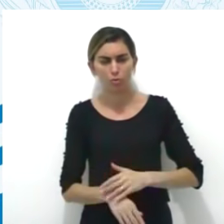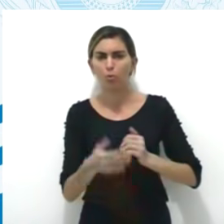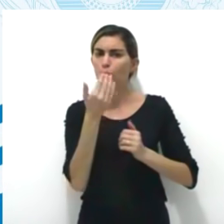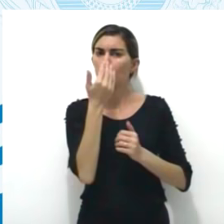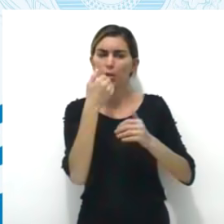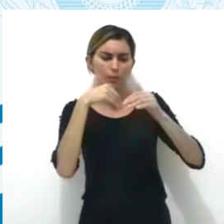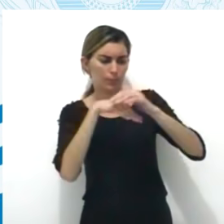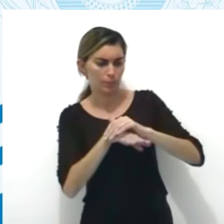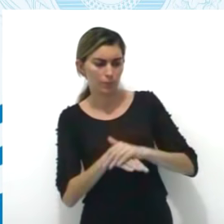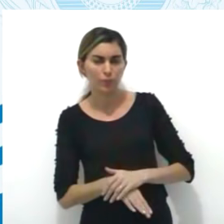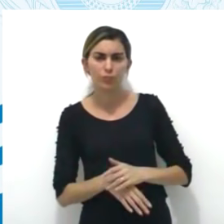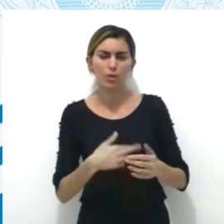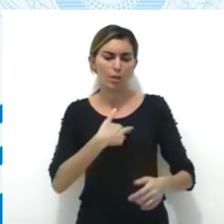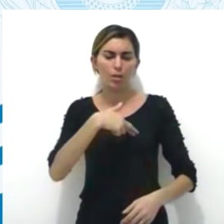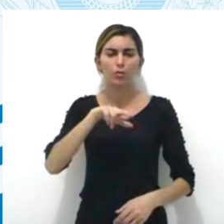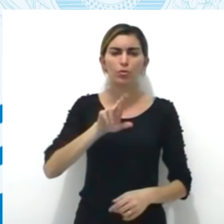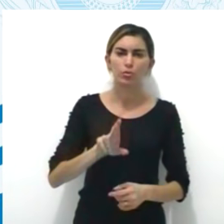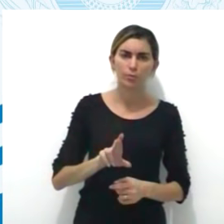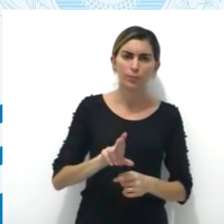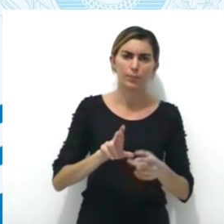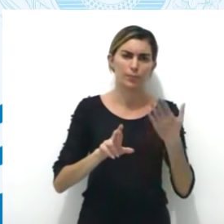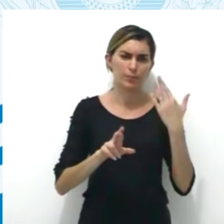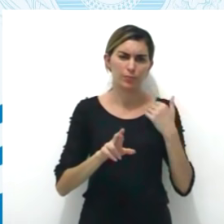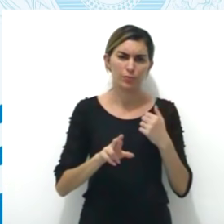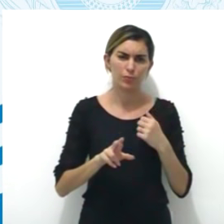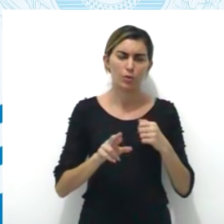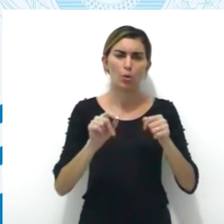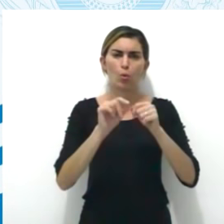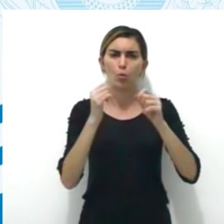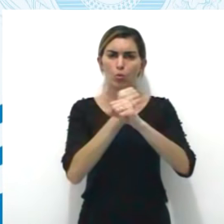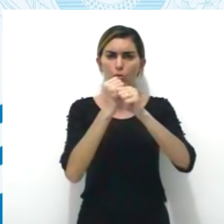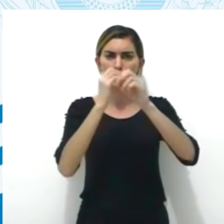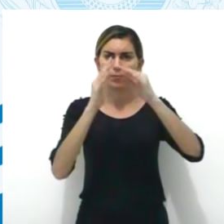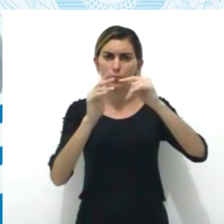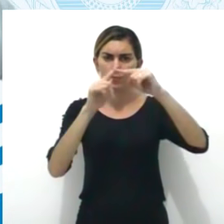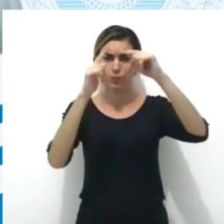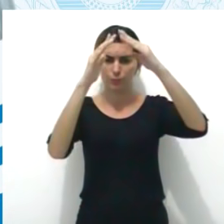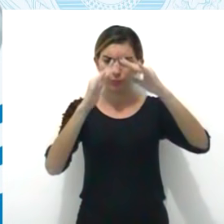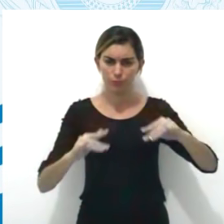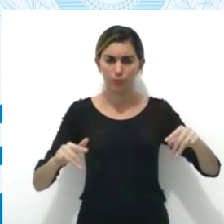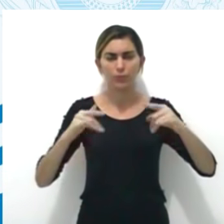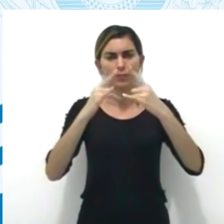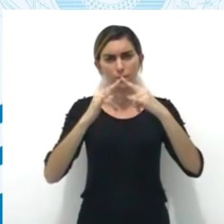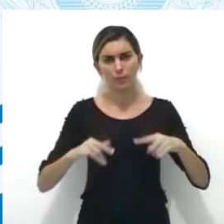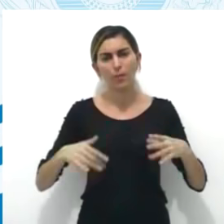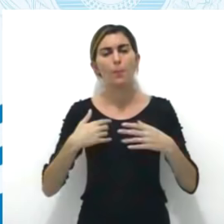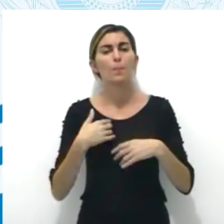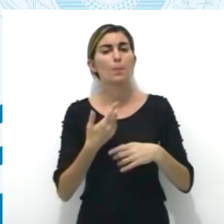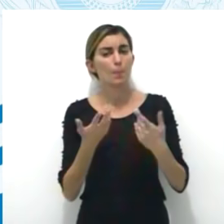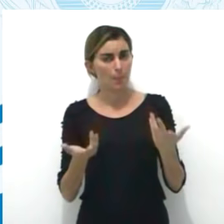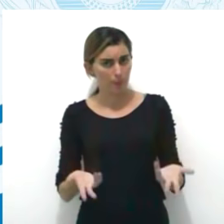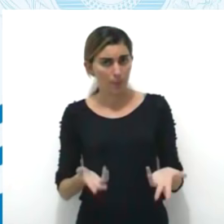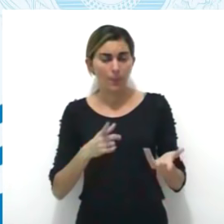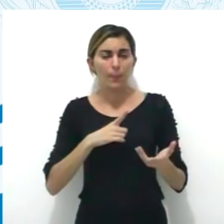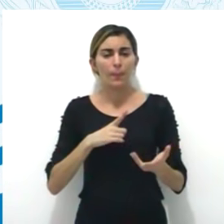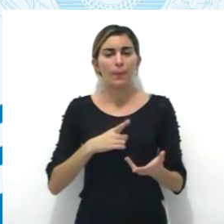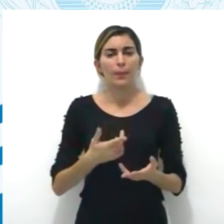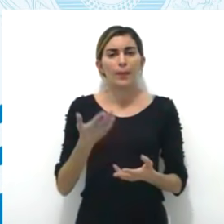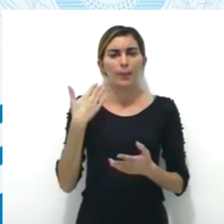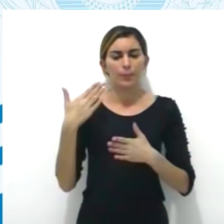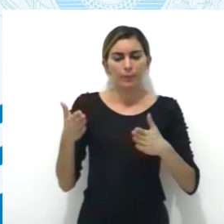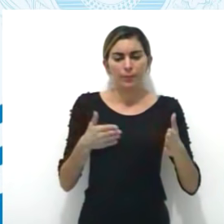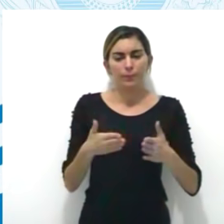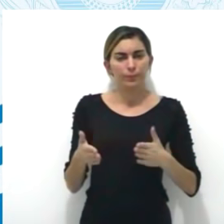estocagem de alimento. Religiosidade, construção de templos e sistemas religiosos. Então nós temos aí,